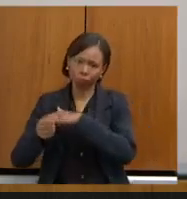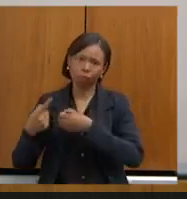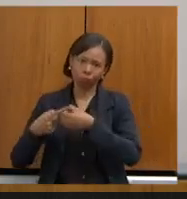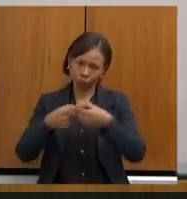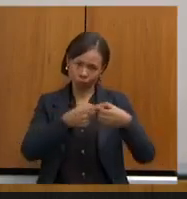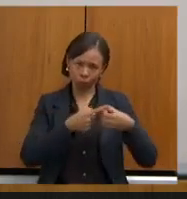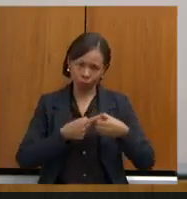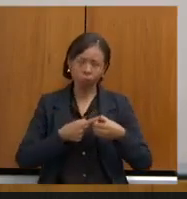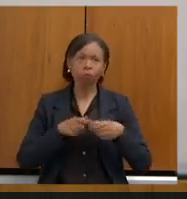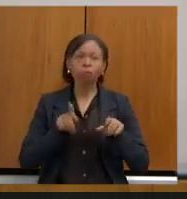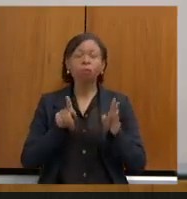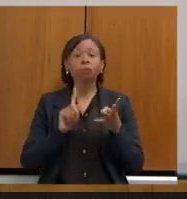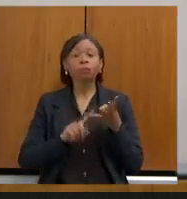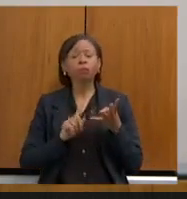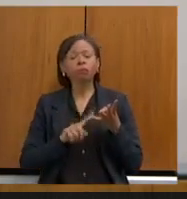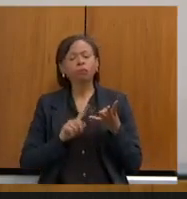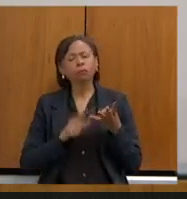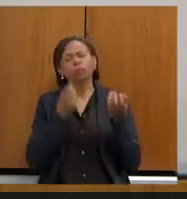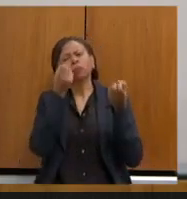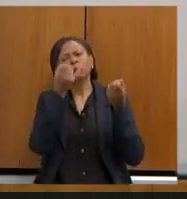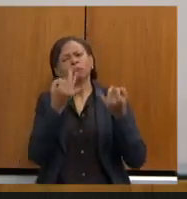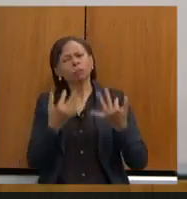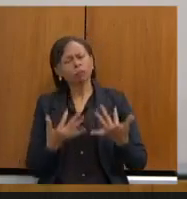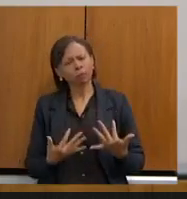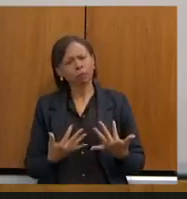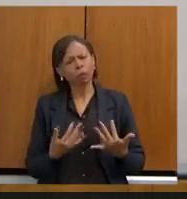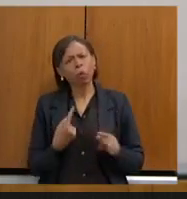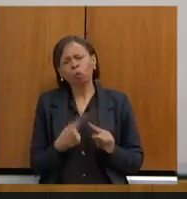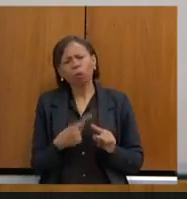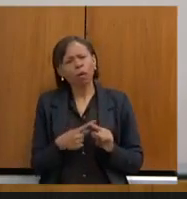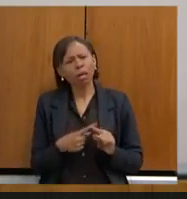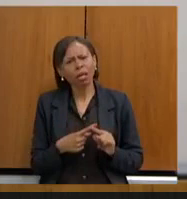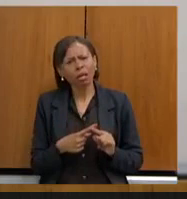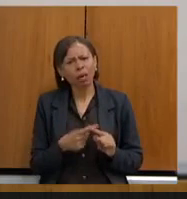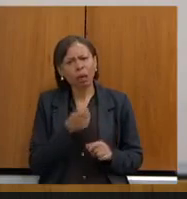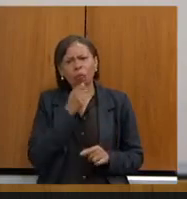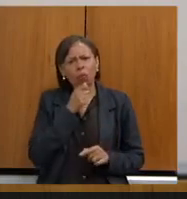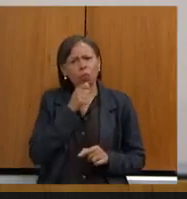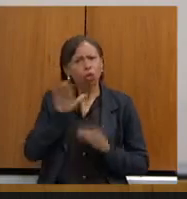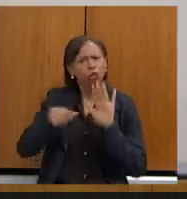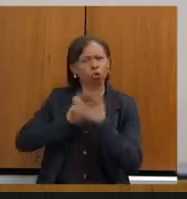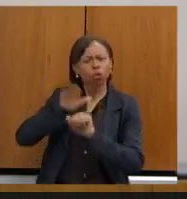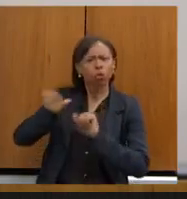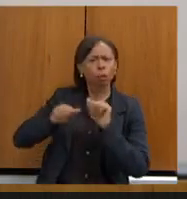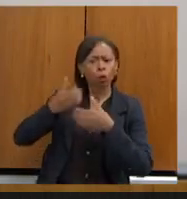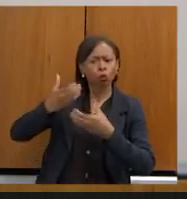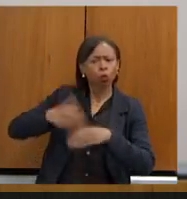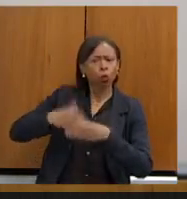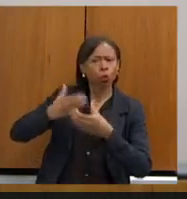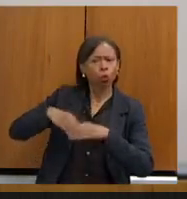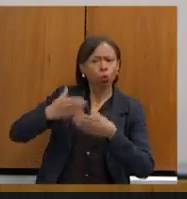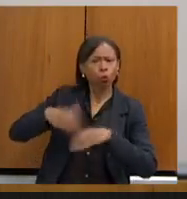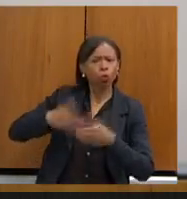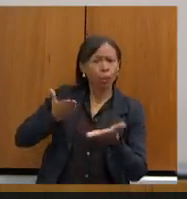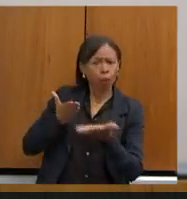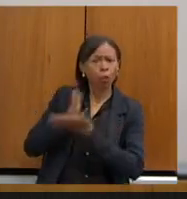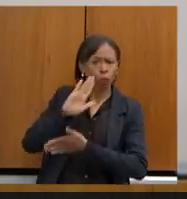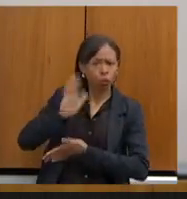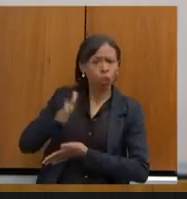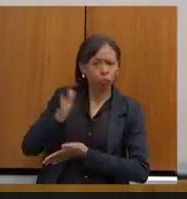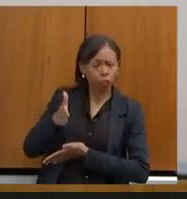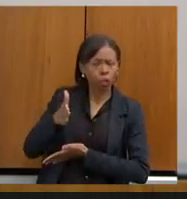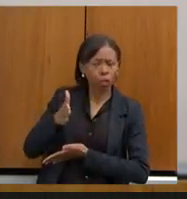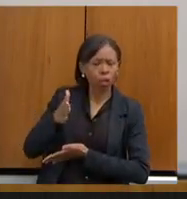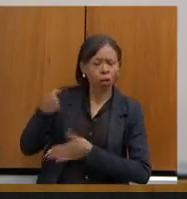os esclarecimentos quanto aos motivos de não convocação e aproveitamento de candidatos excedentes dos concursos já realizados